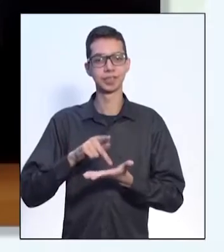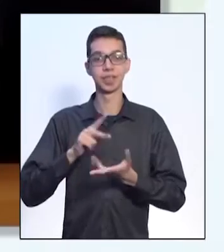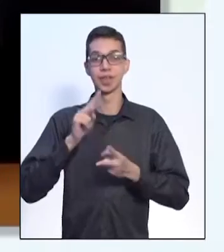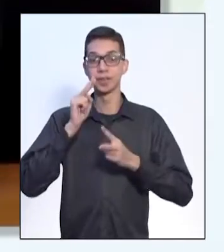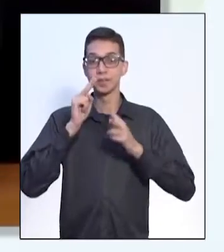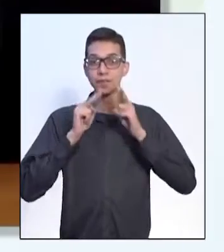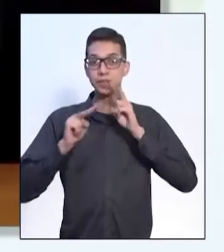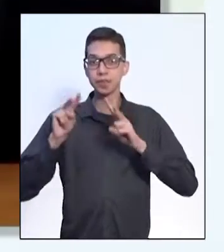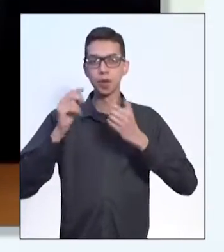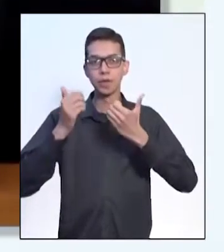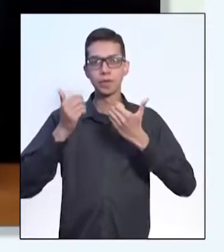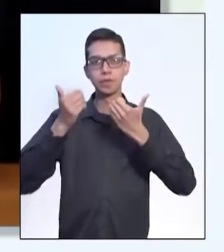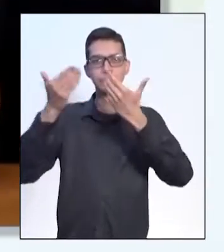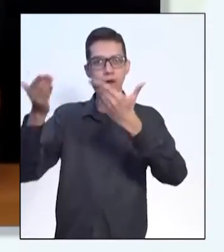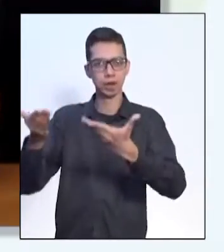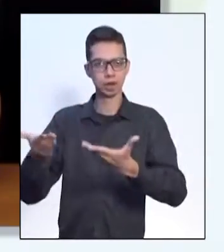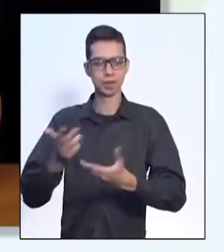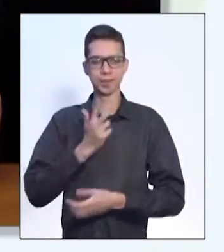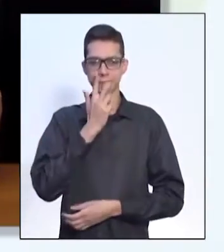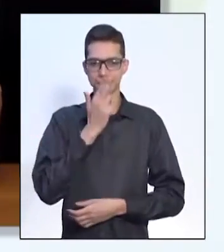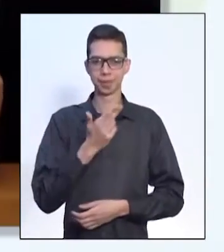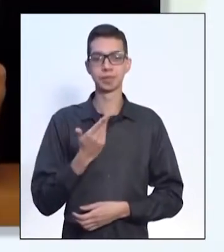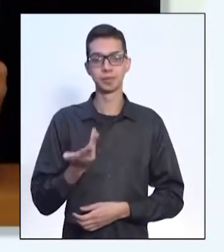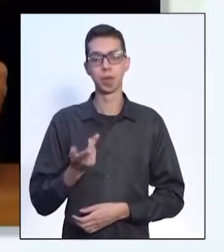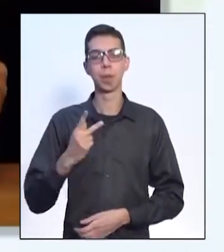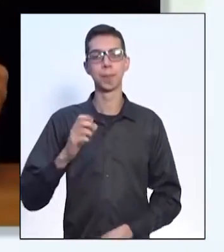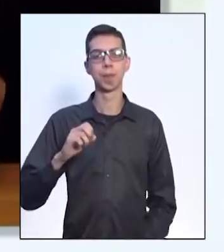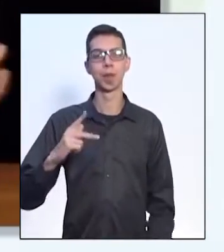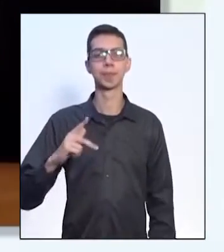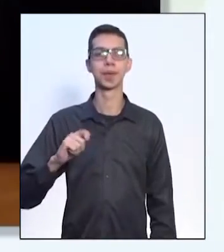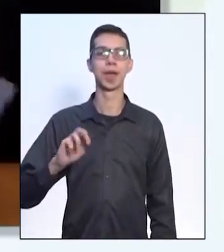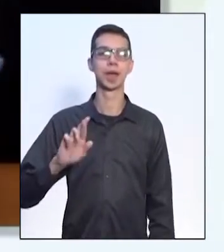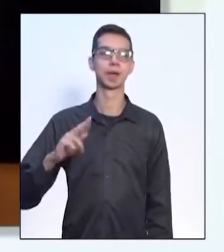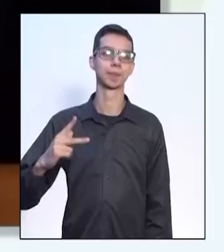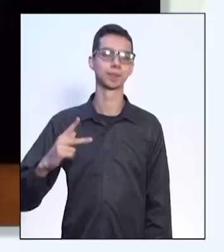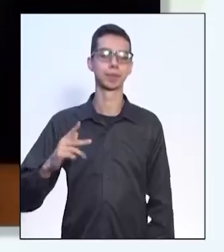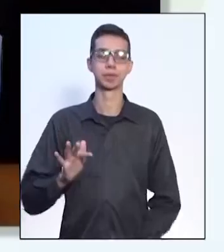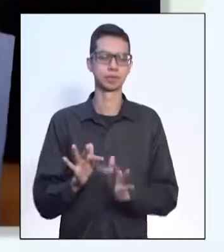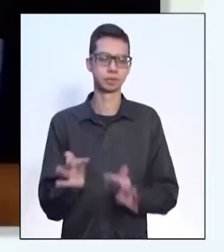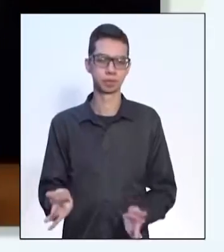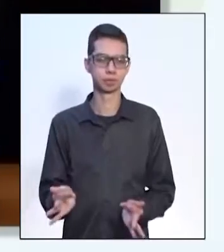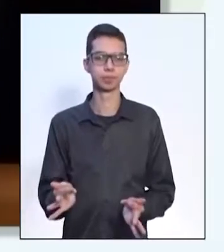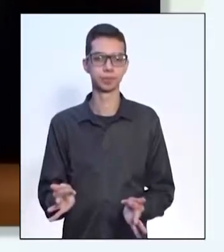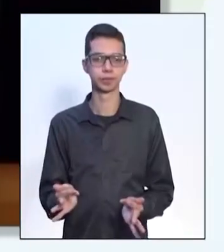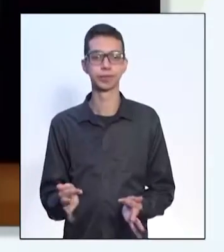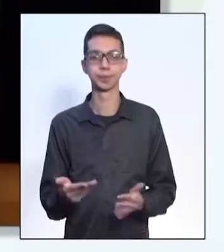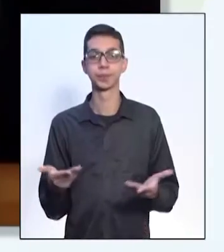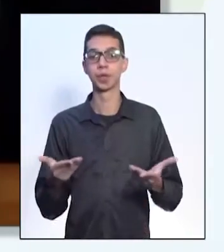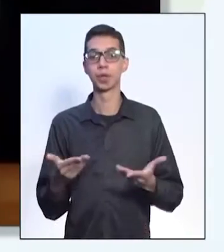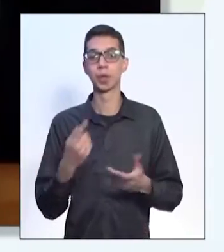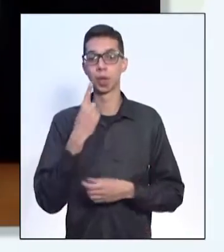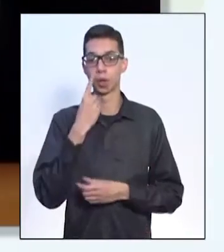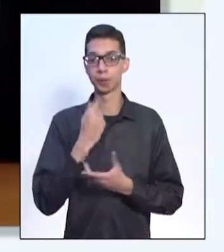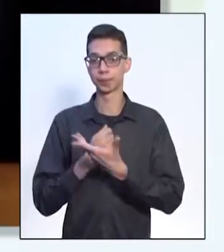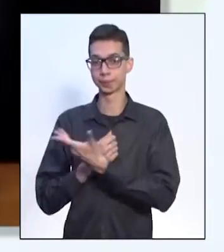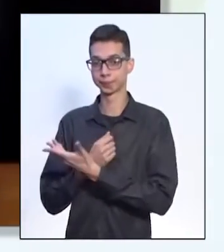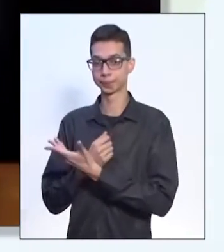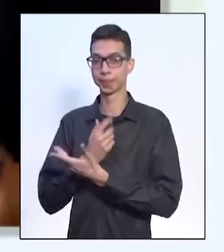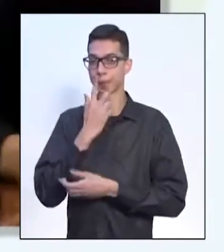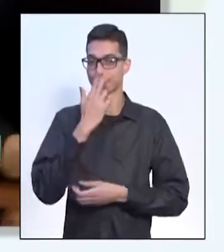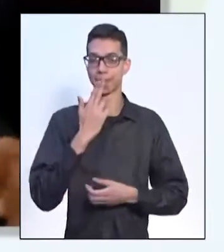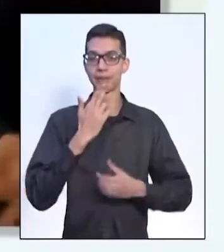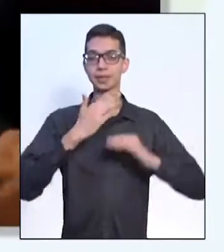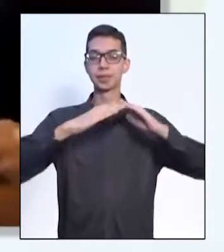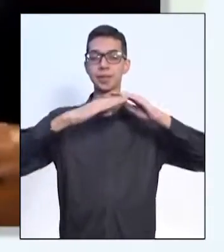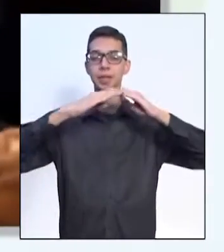fora. Então, esse daqui, ó, é um primeiro princípio de pop-up, super simples. E aí é que eu vou colocar a persiana aqui, ó, né, que vai ser a persiana